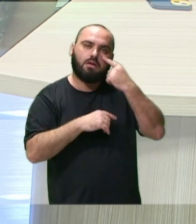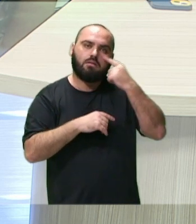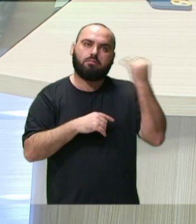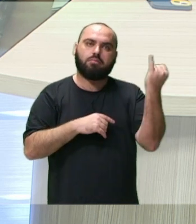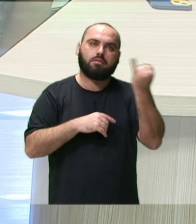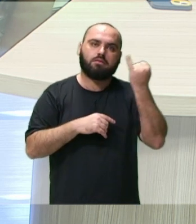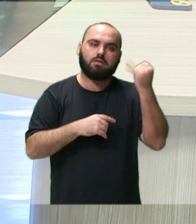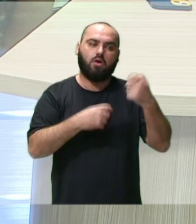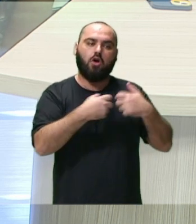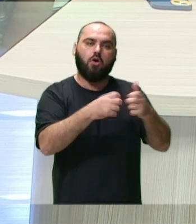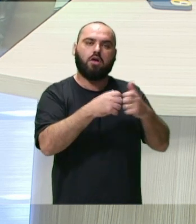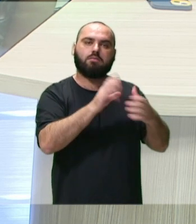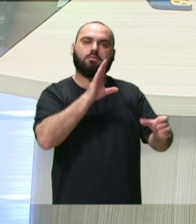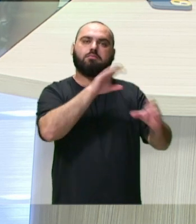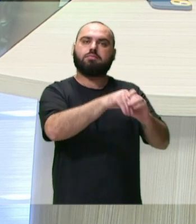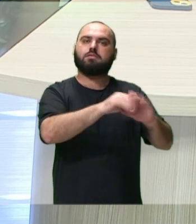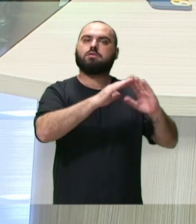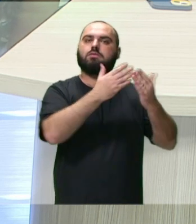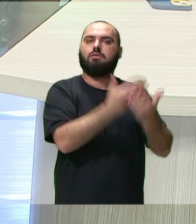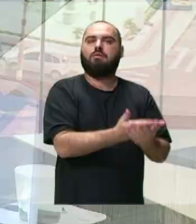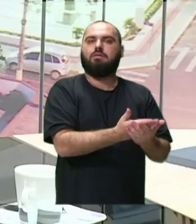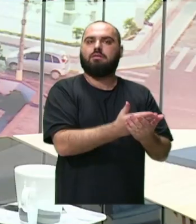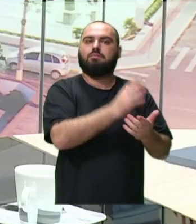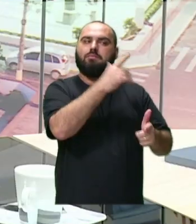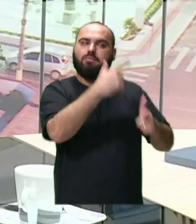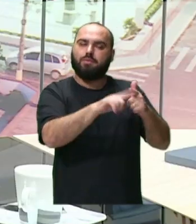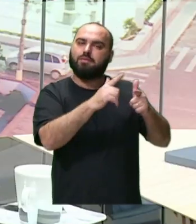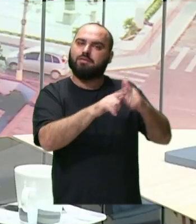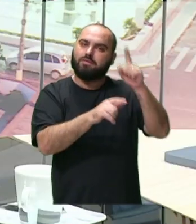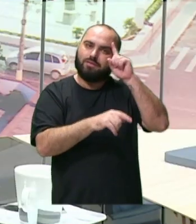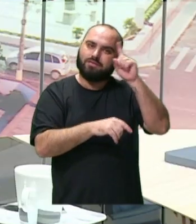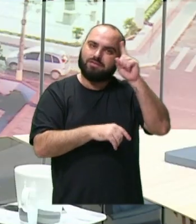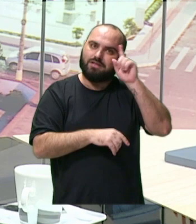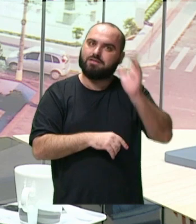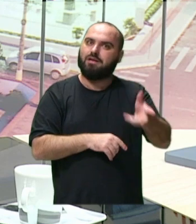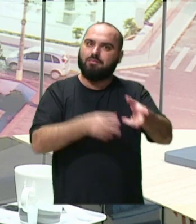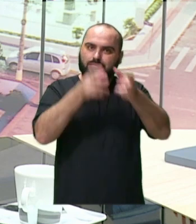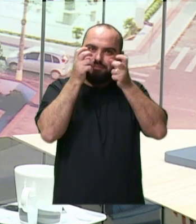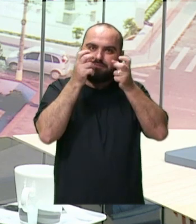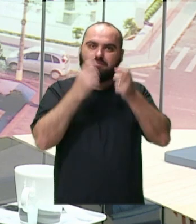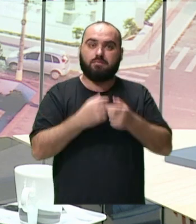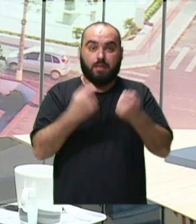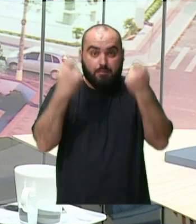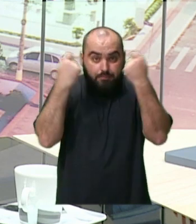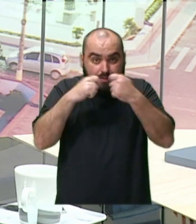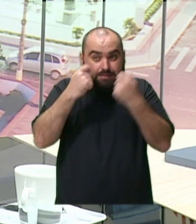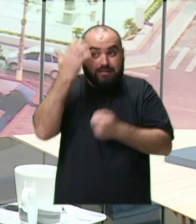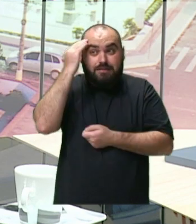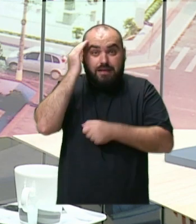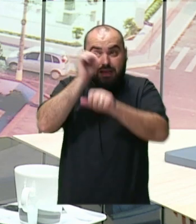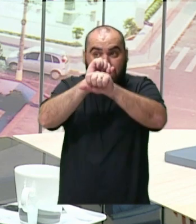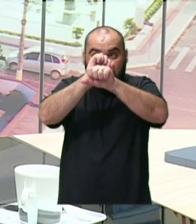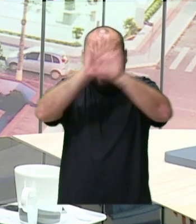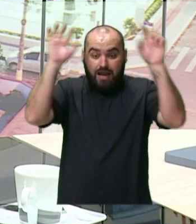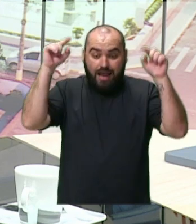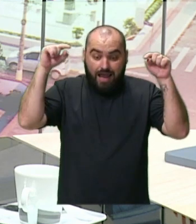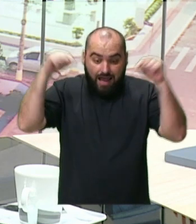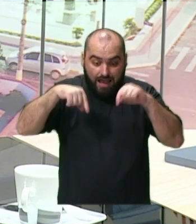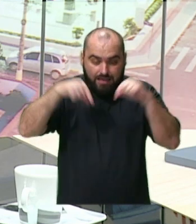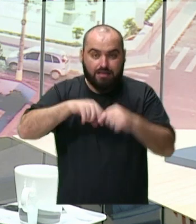para ir para a escola, que já vivenciam problemas diários. E elas têm que entender que aqui, na Câmara de Vereadores, elas